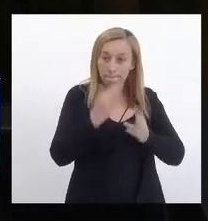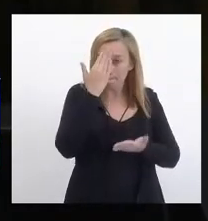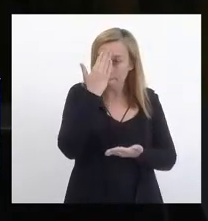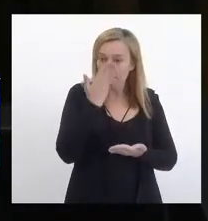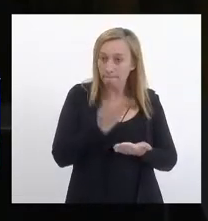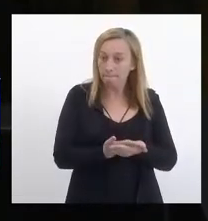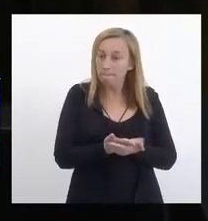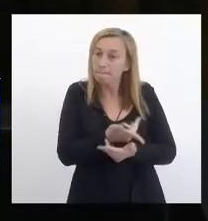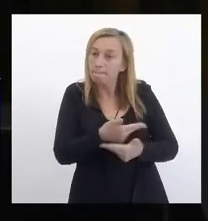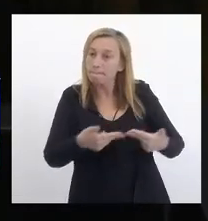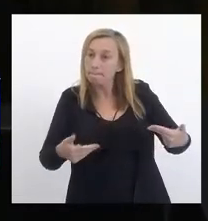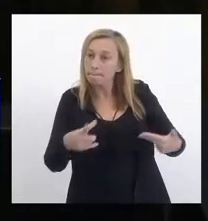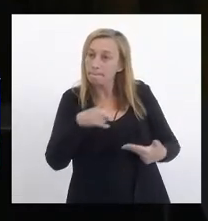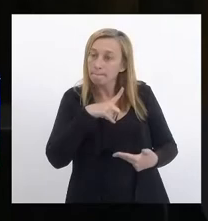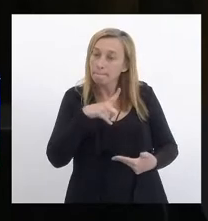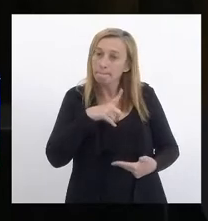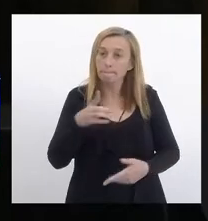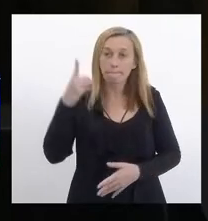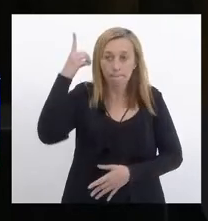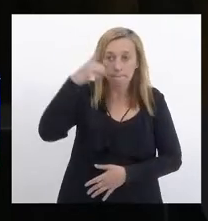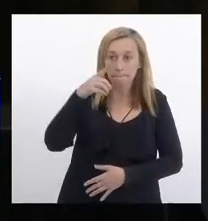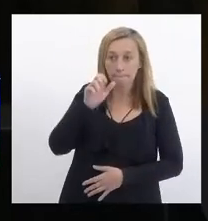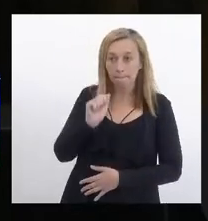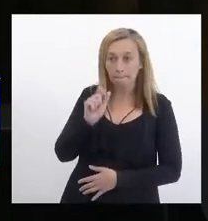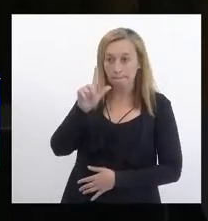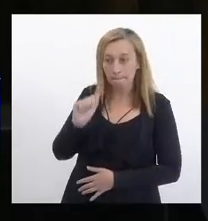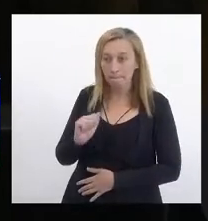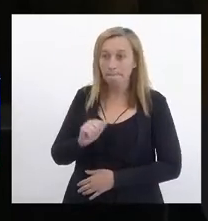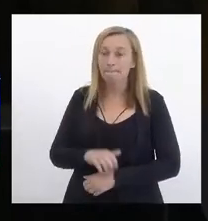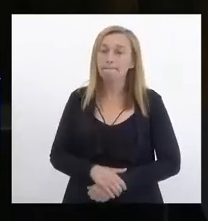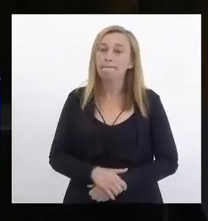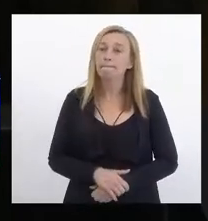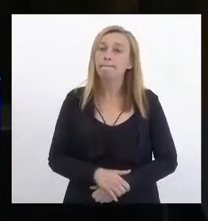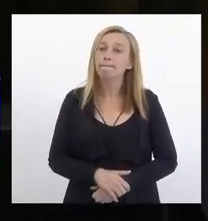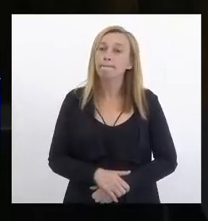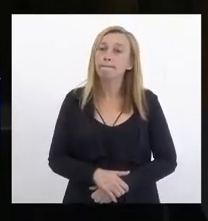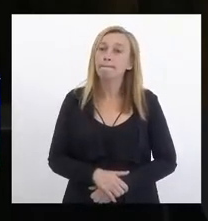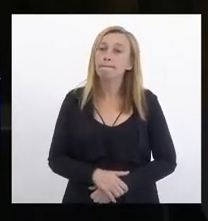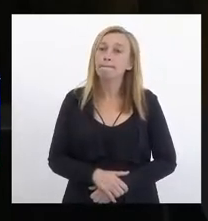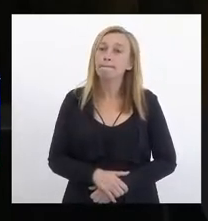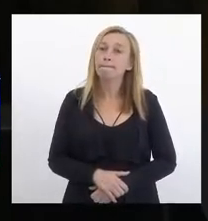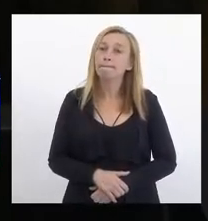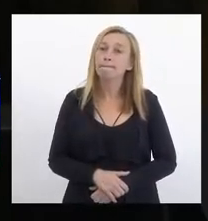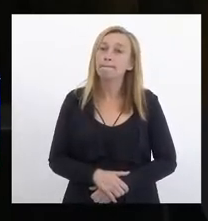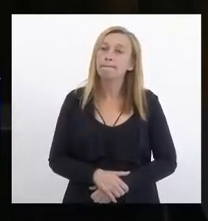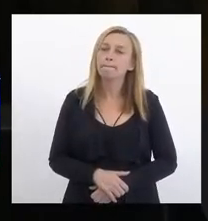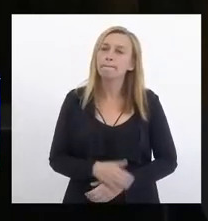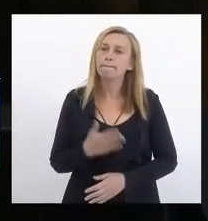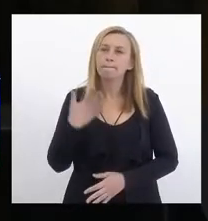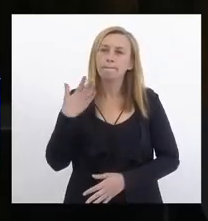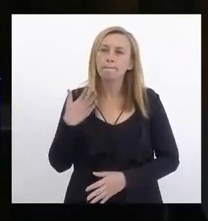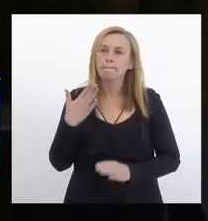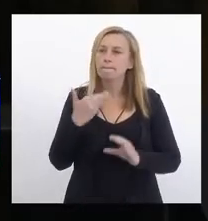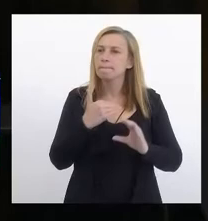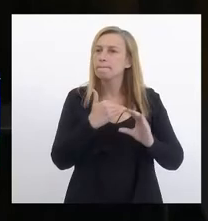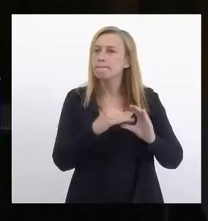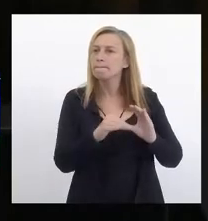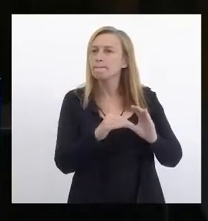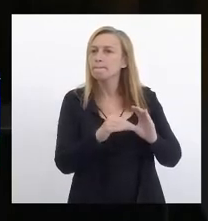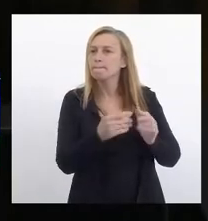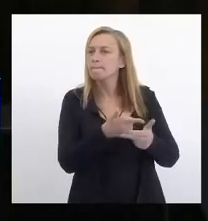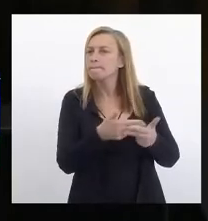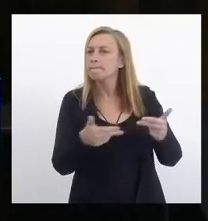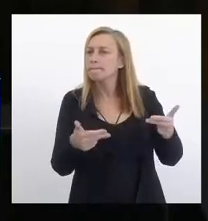que muitos têm pela deputada Lana Passos, são muitas mensagens. Eu não sei se a câmera aqui pega,